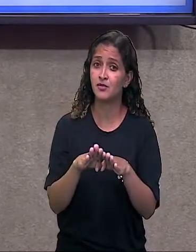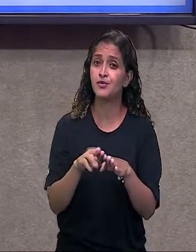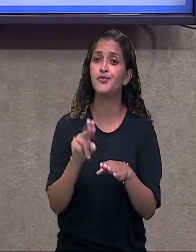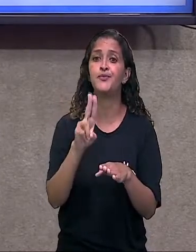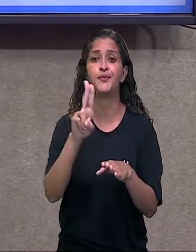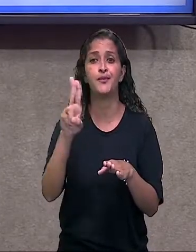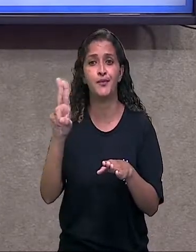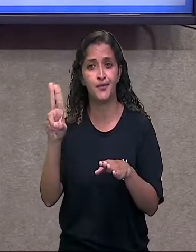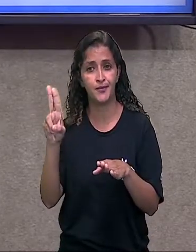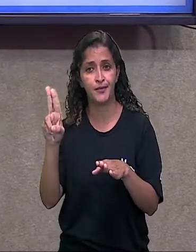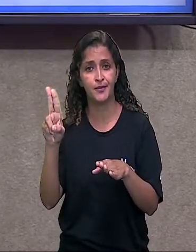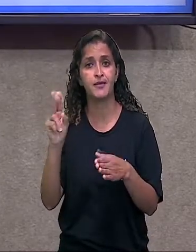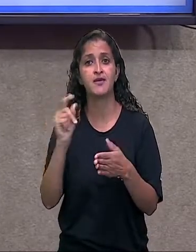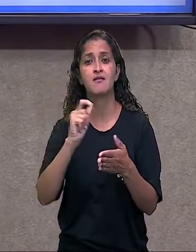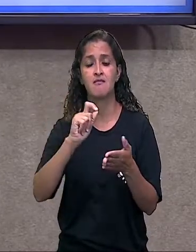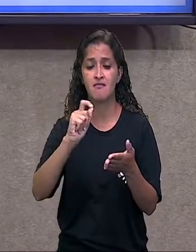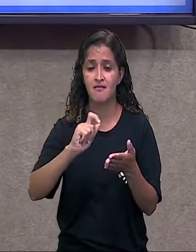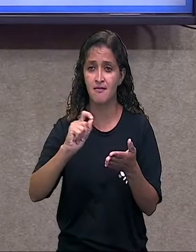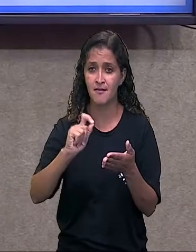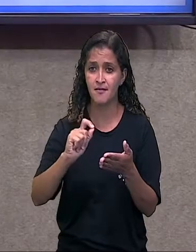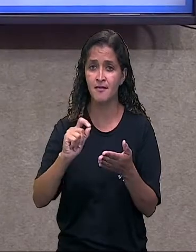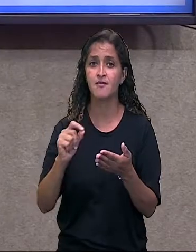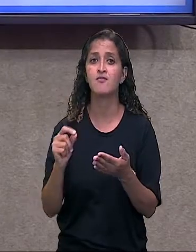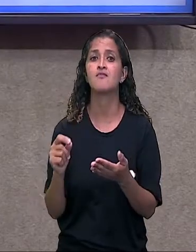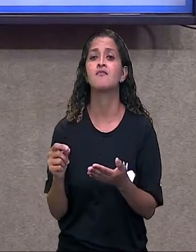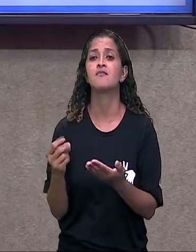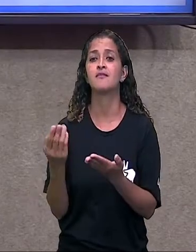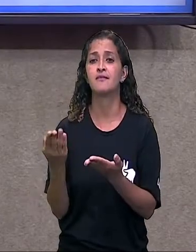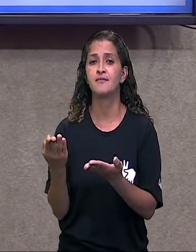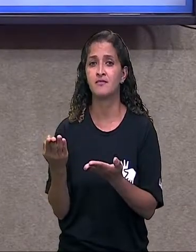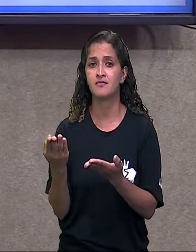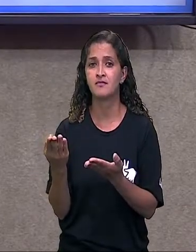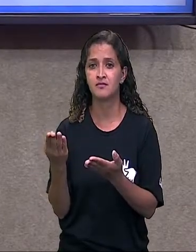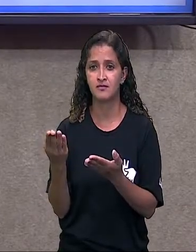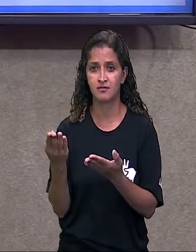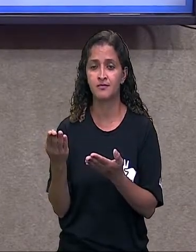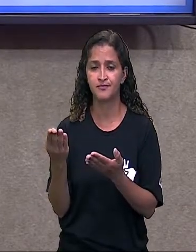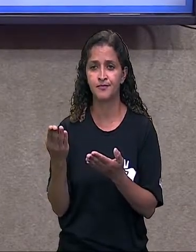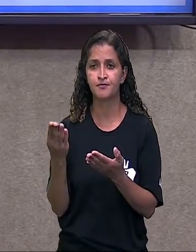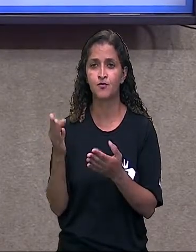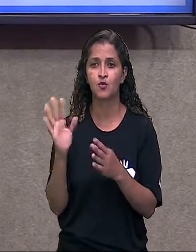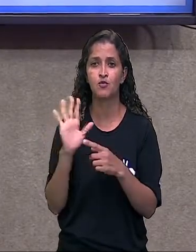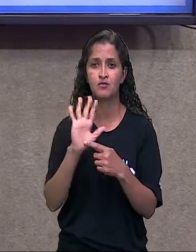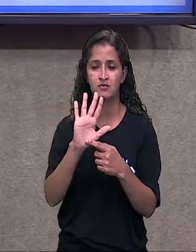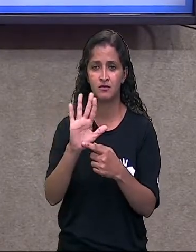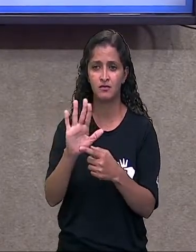É assim, se escreve dessa forma. Estou só apresentando hoje para vocês, tá bom?